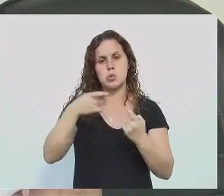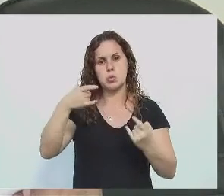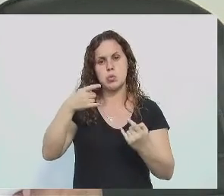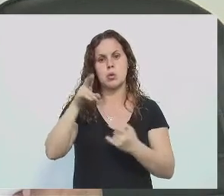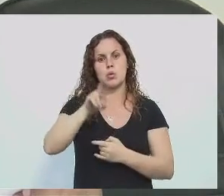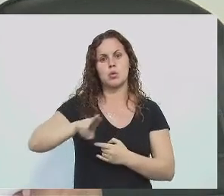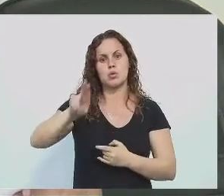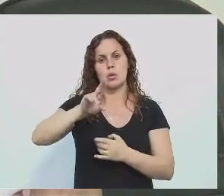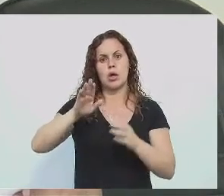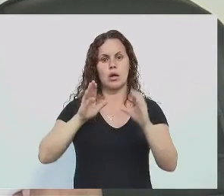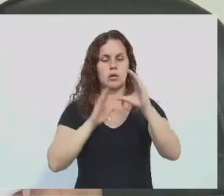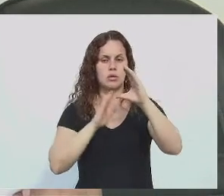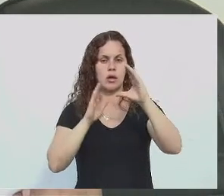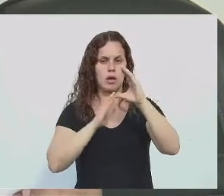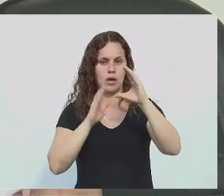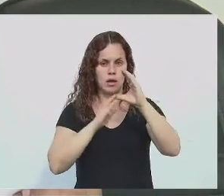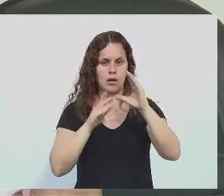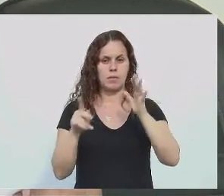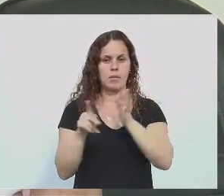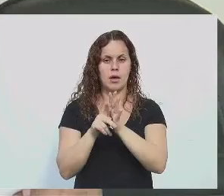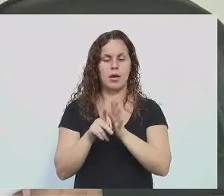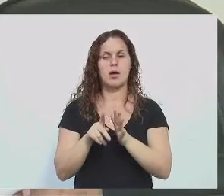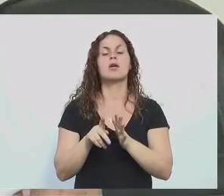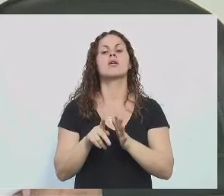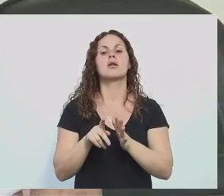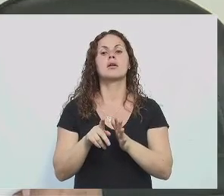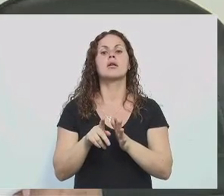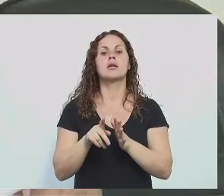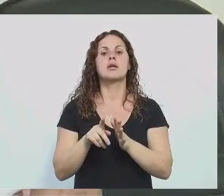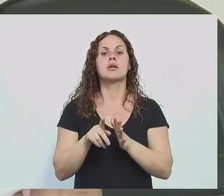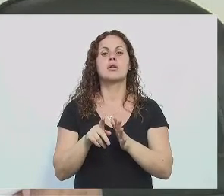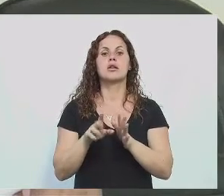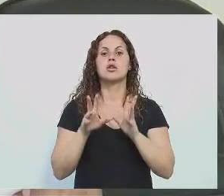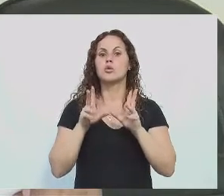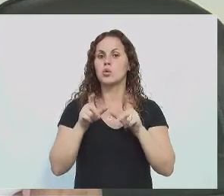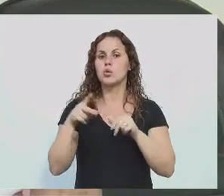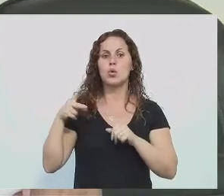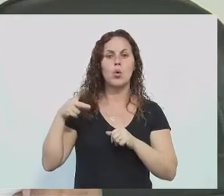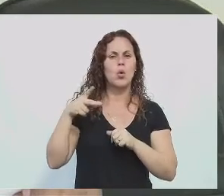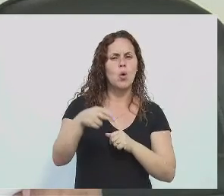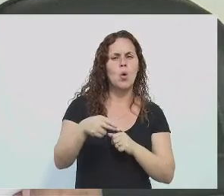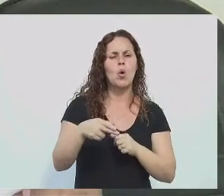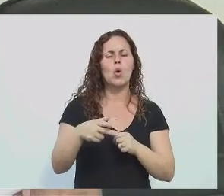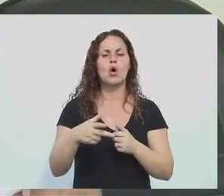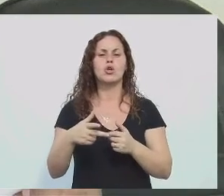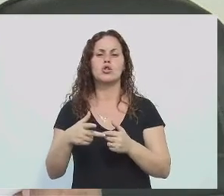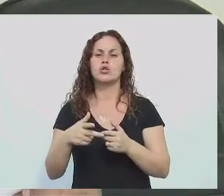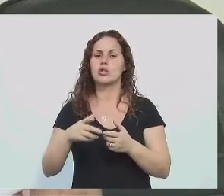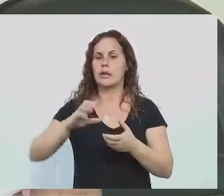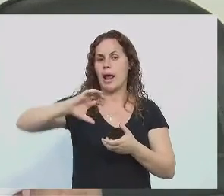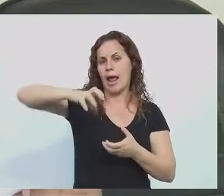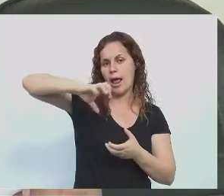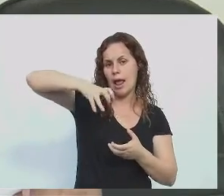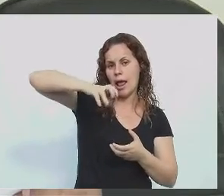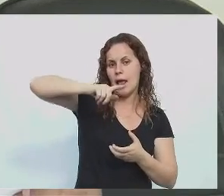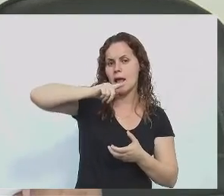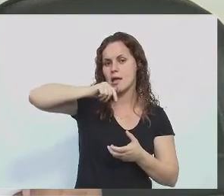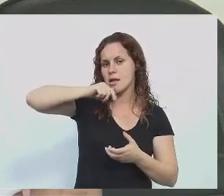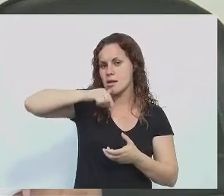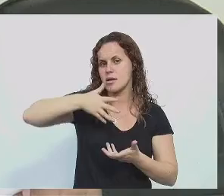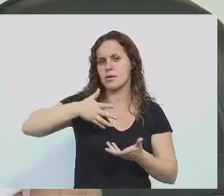SAAE, atualização cadastral, corte e religação de água no município de